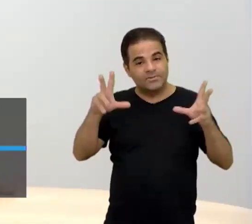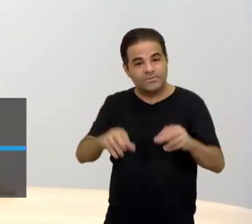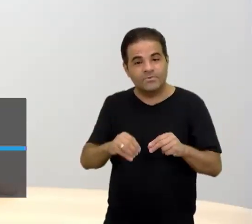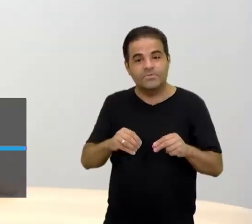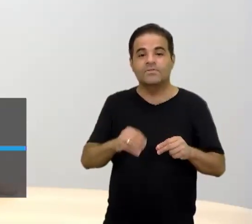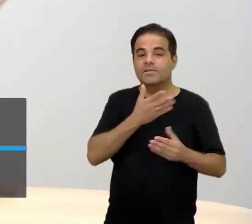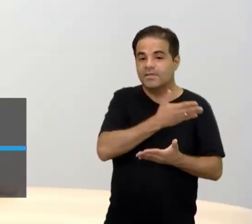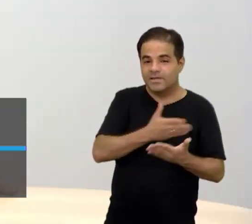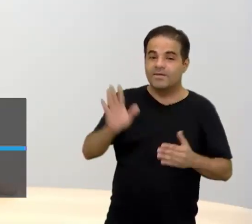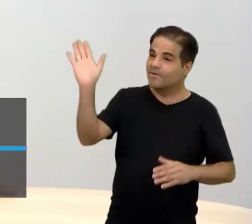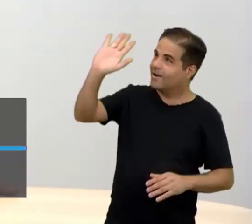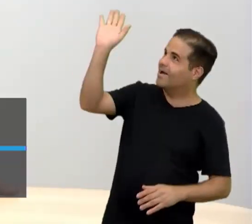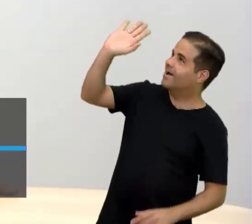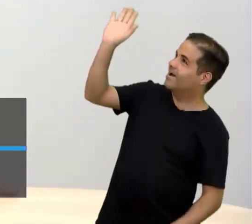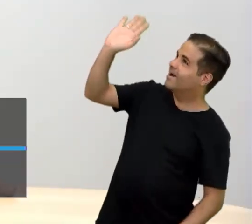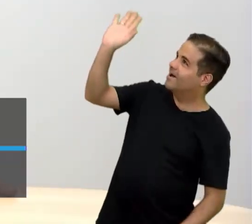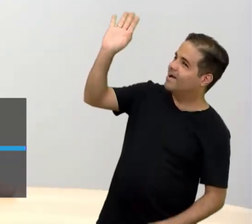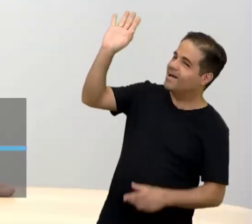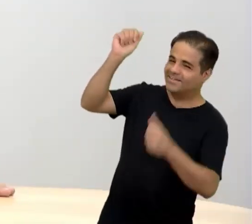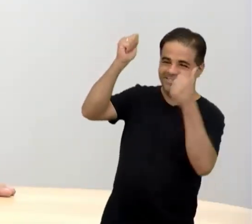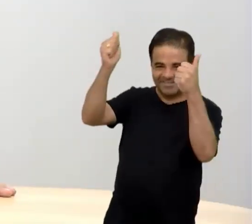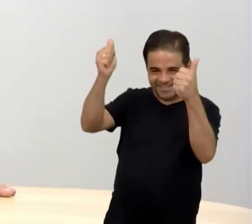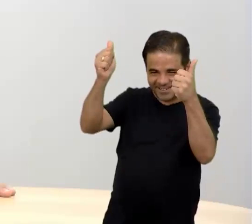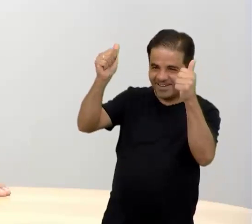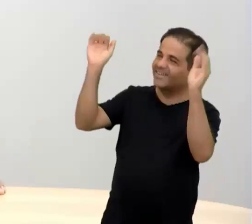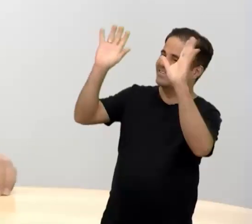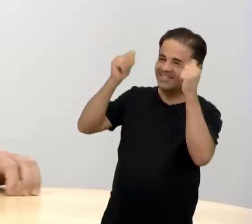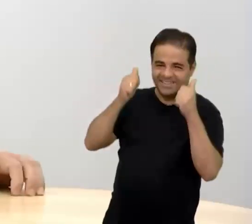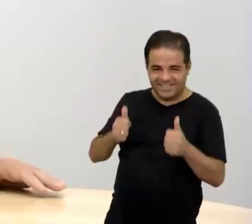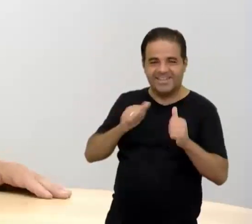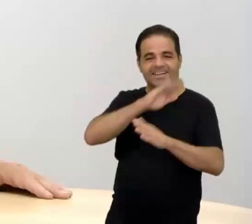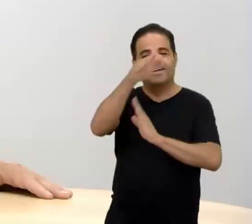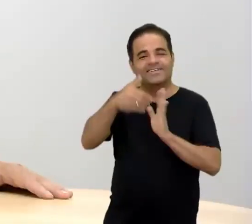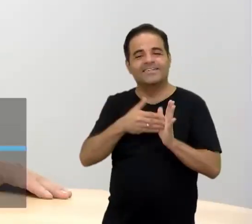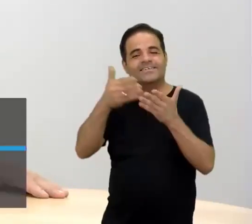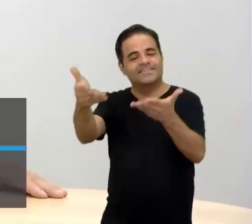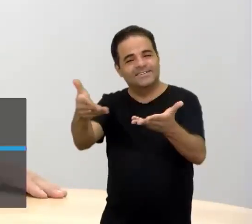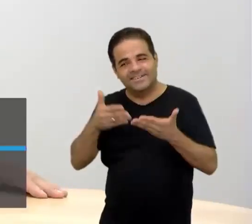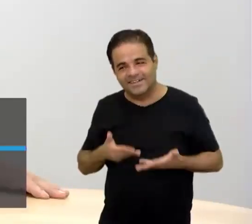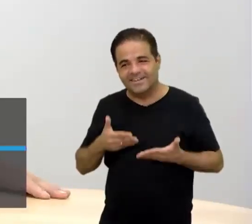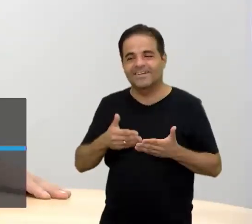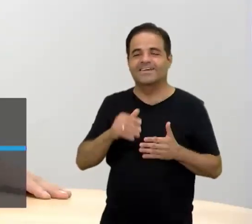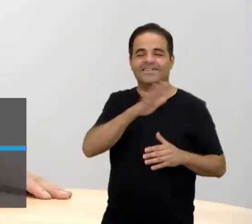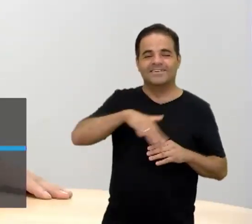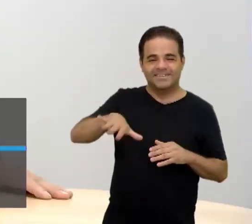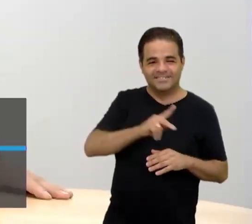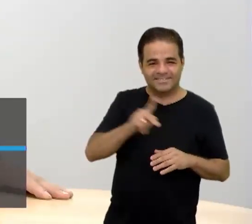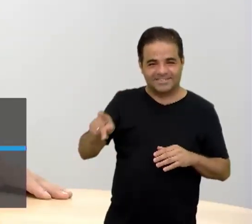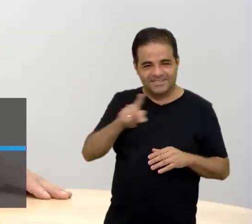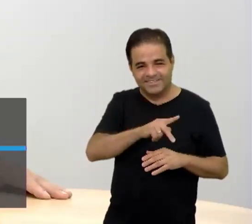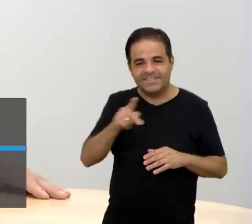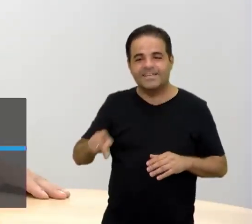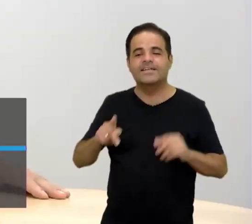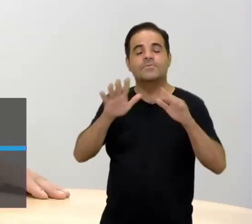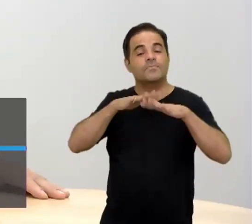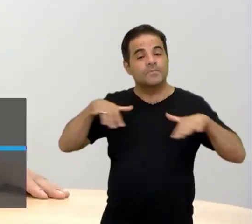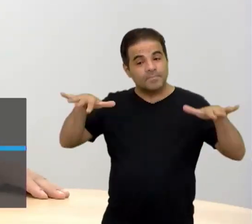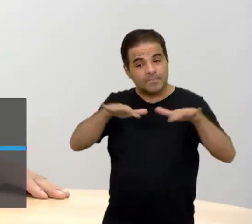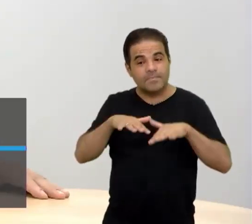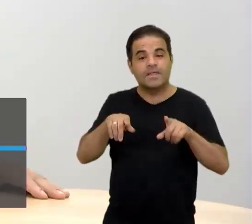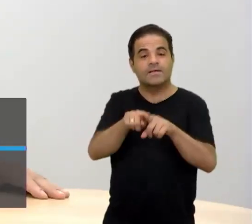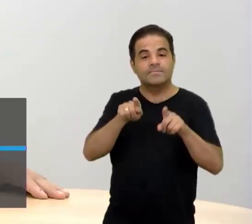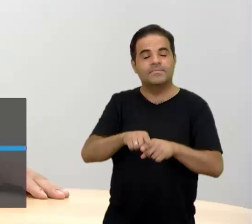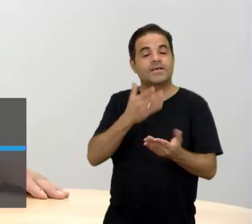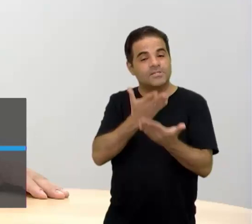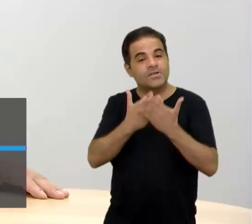uma boa tarde para você, Moésio, seja muito bem-vindo a essa aula de matemática e a todos vocês, pais, alunos, professores que estão aí conosco, em especial